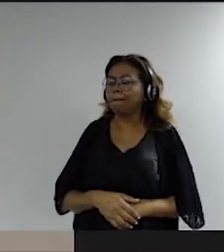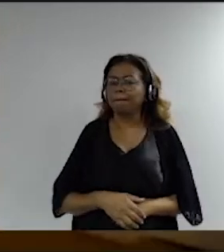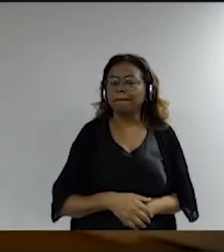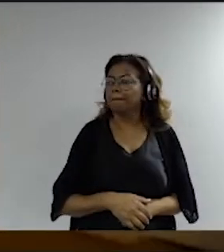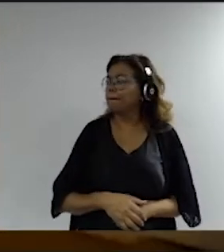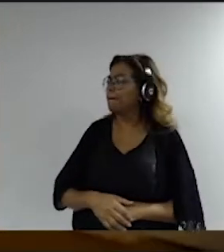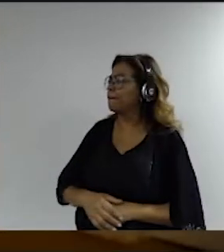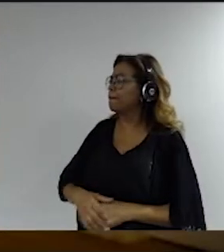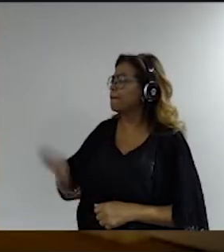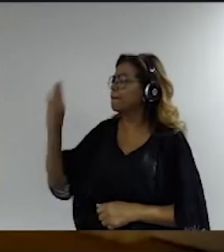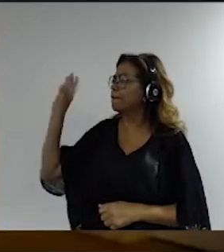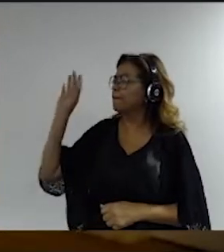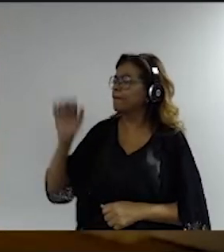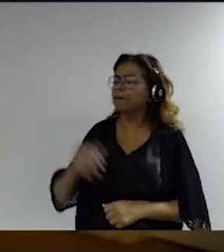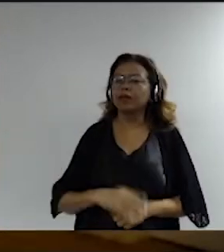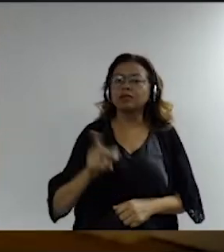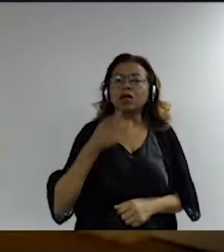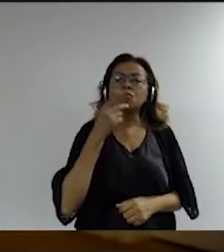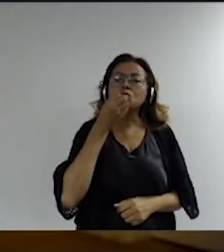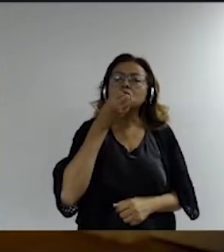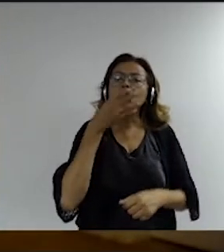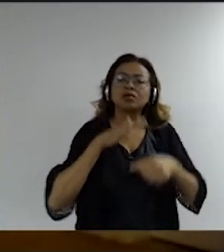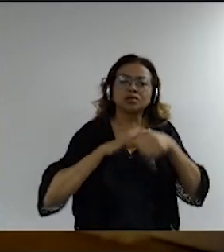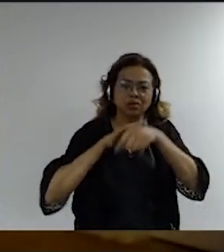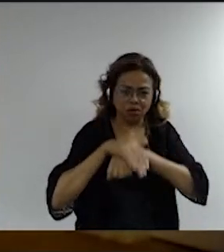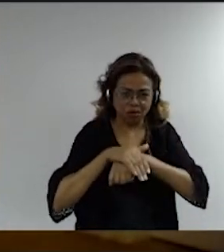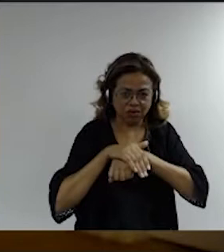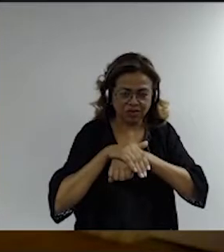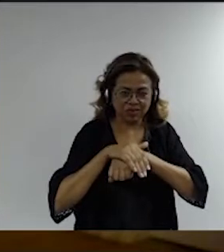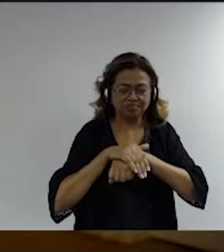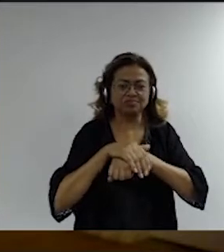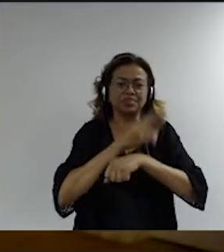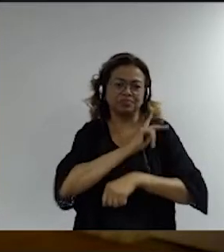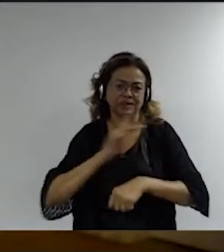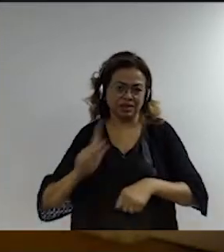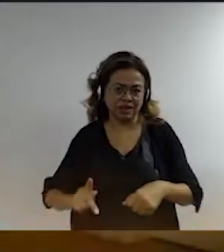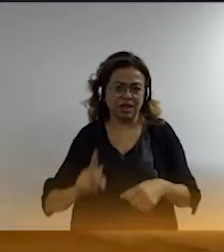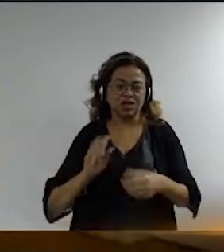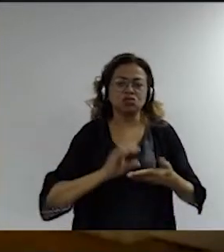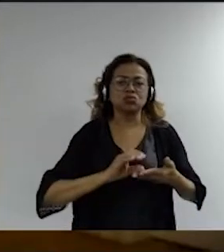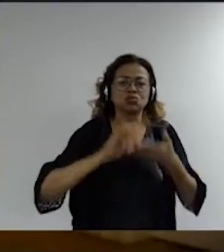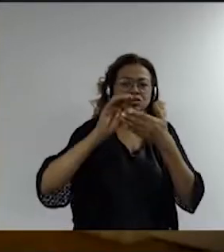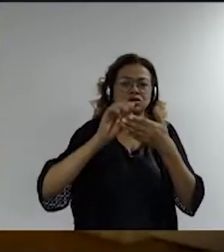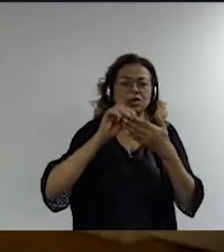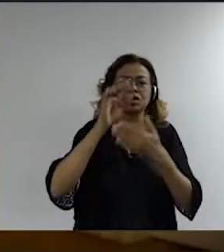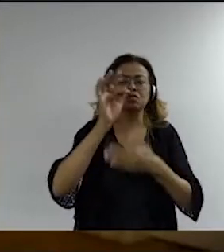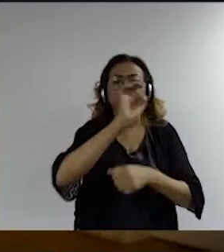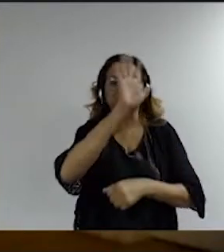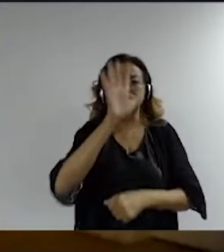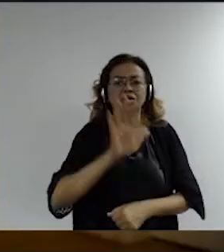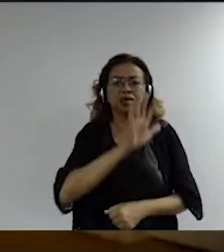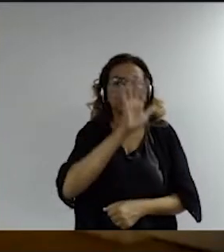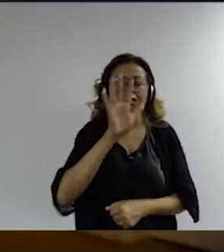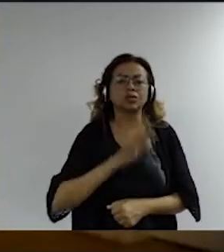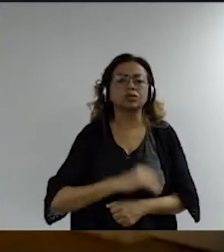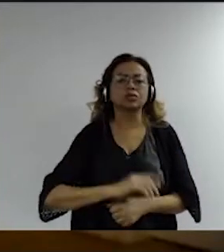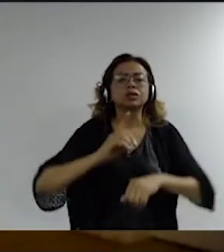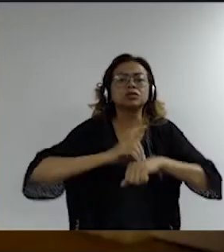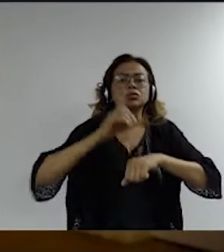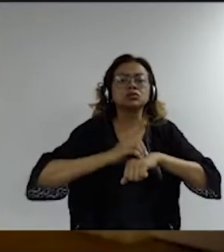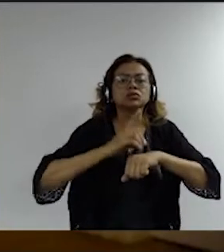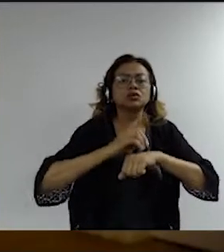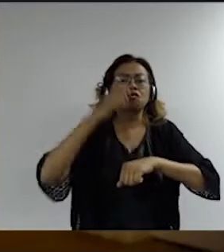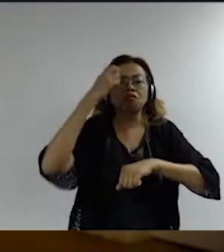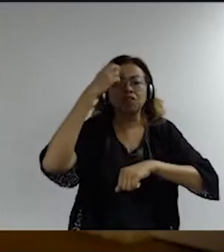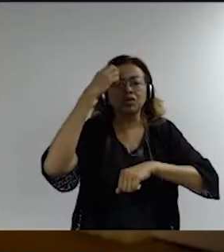Boa noite, excelentíssimos presidente do Conselho Federal, doutor Filipe